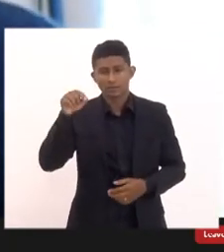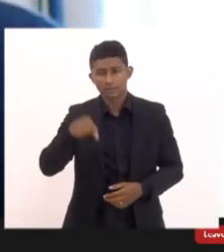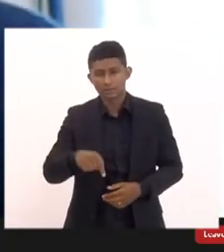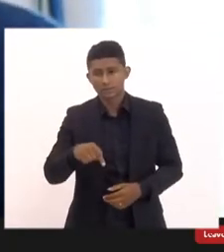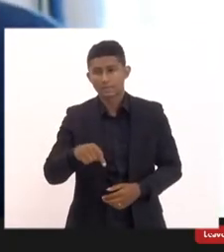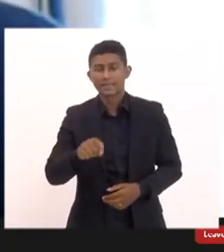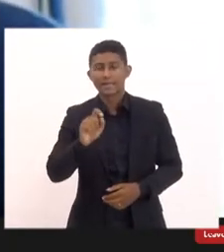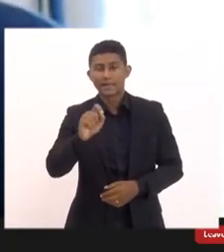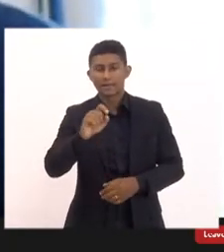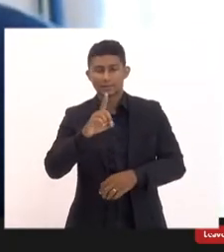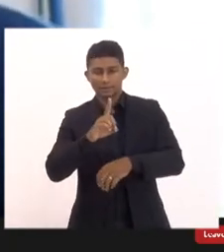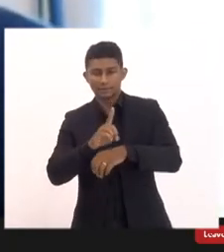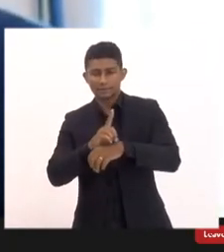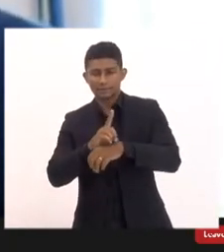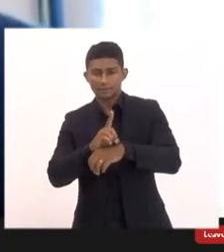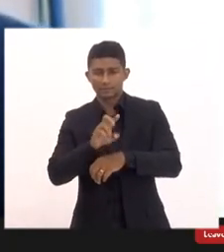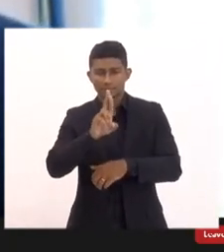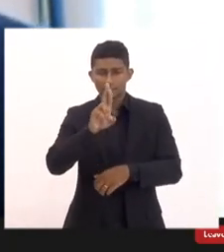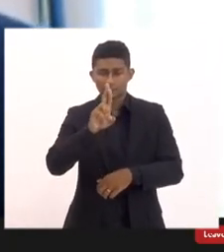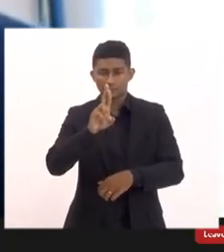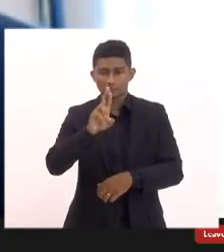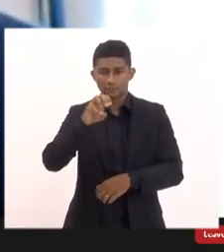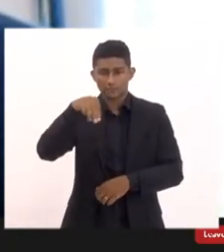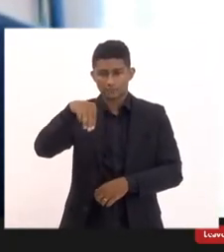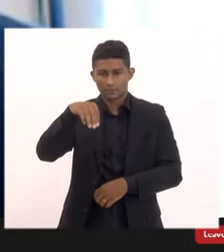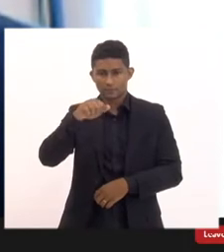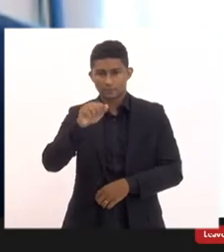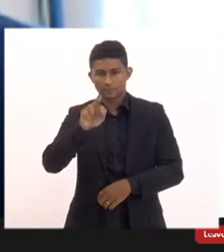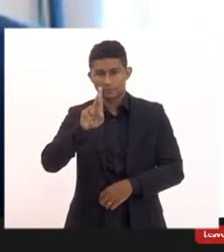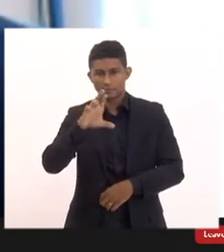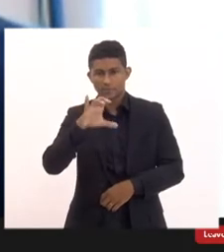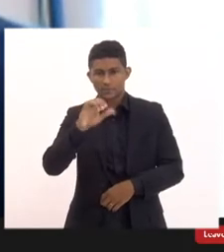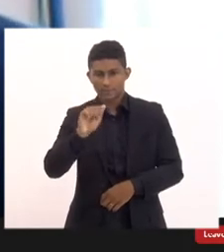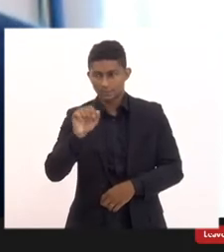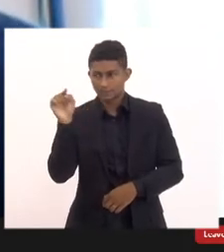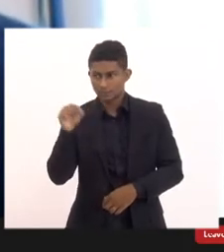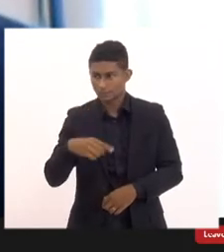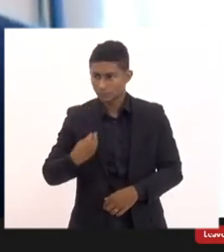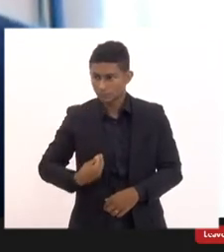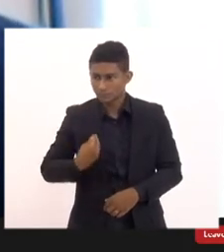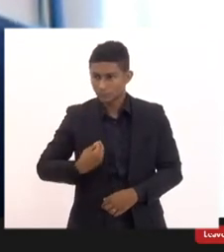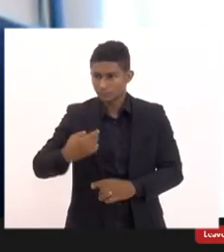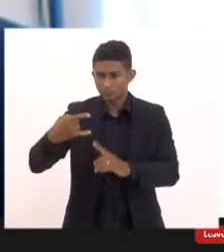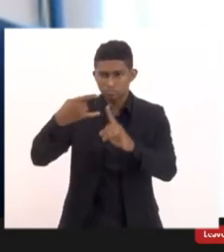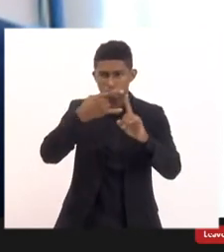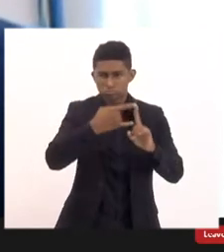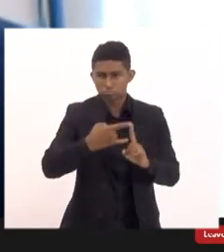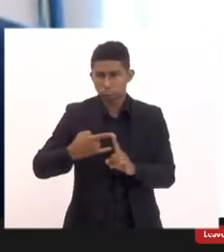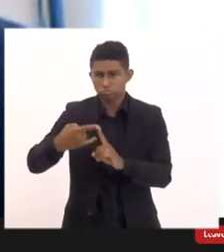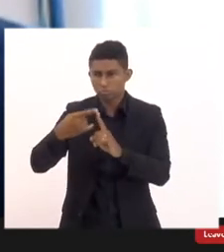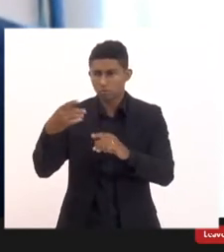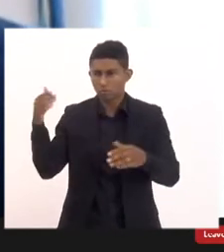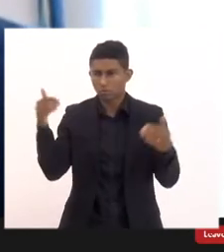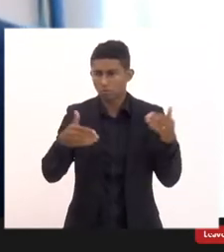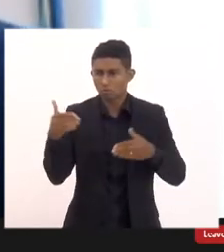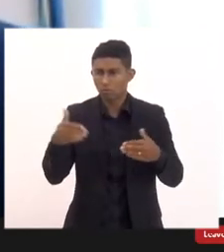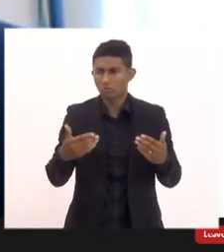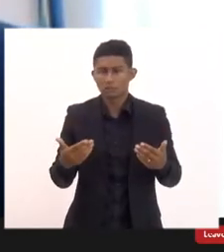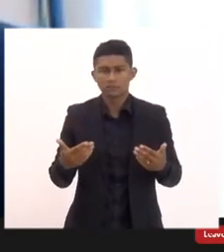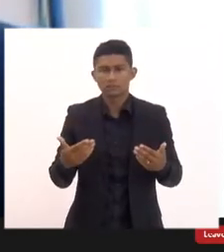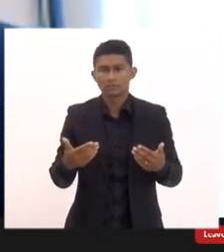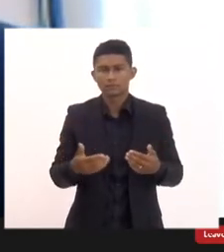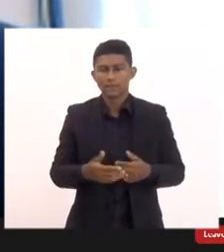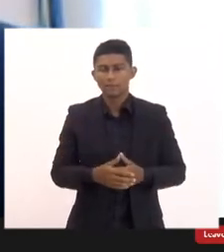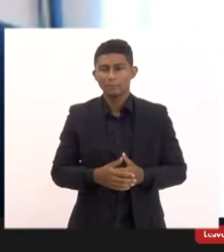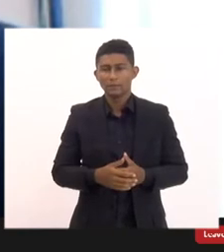a doutora Márcia Lustosa, está presente aqui conosco, não? Representando o Ministério Público.